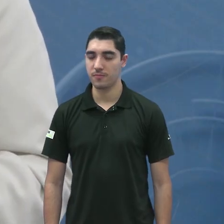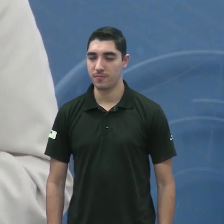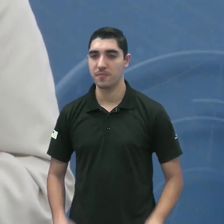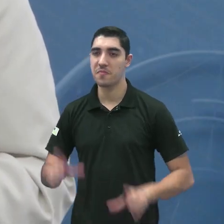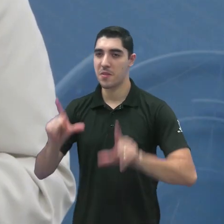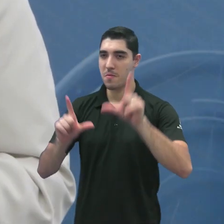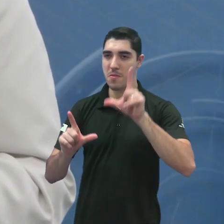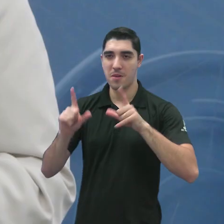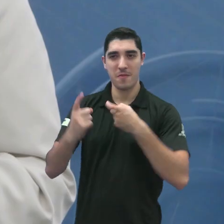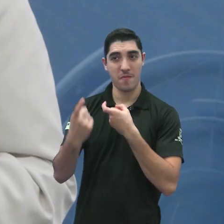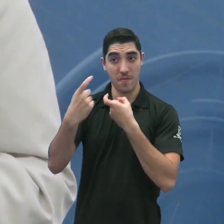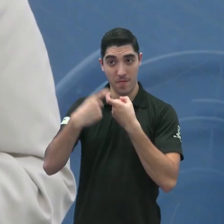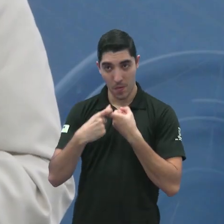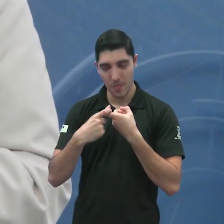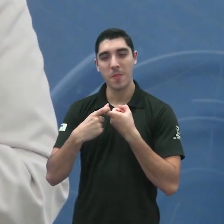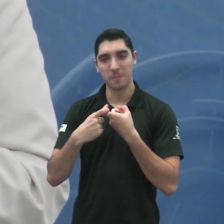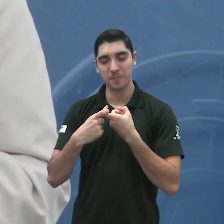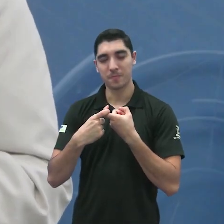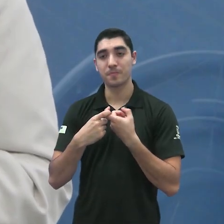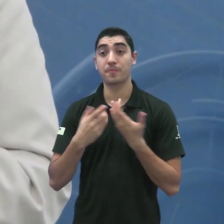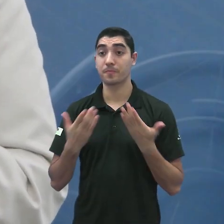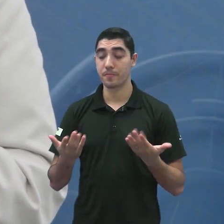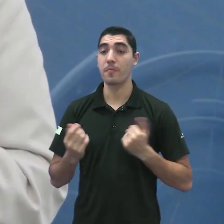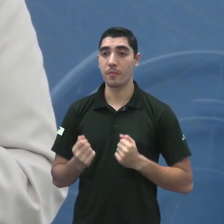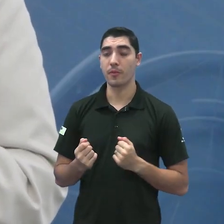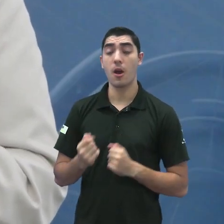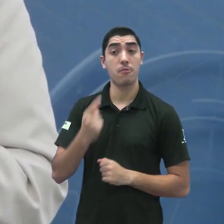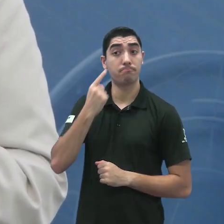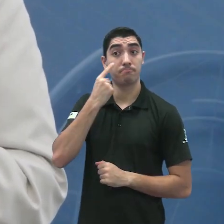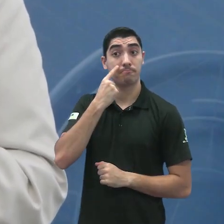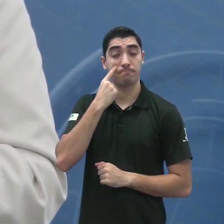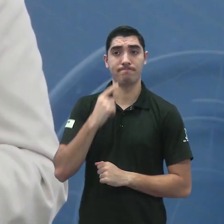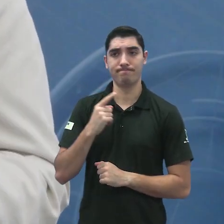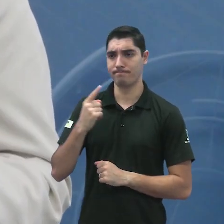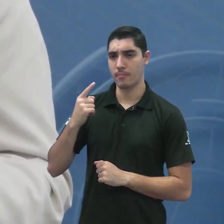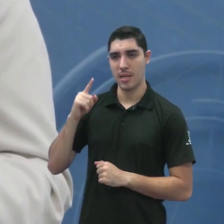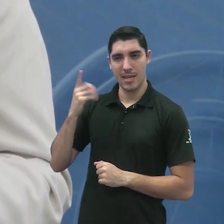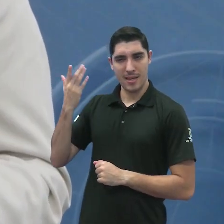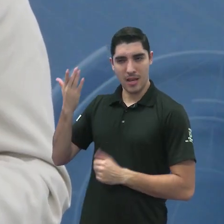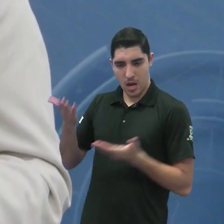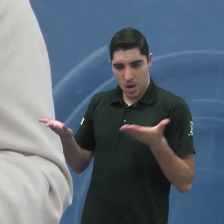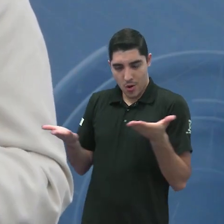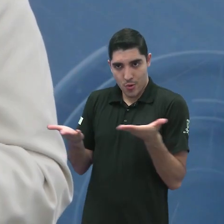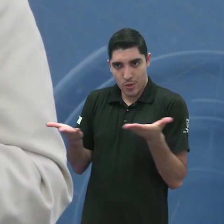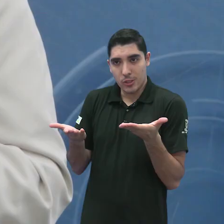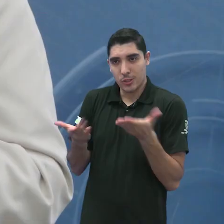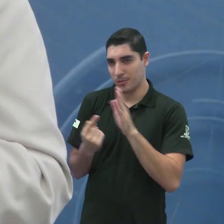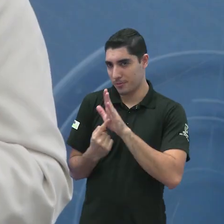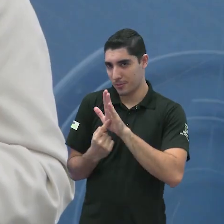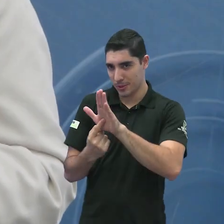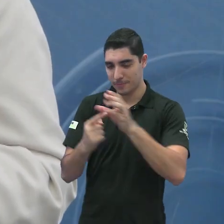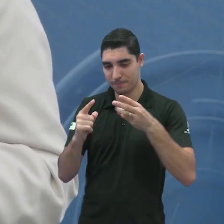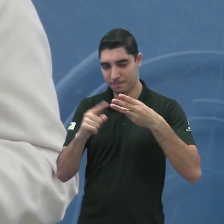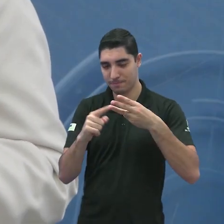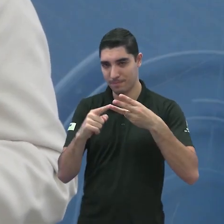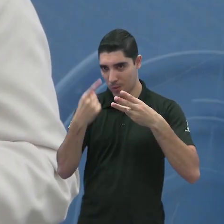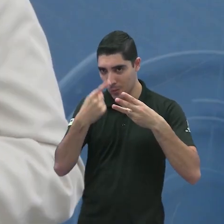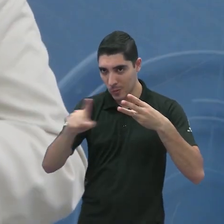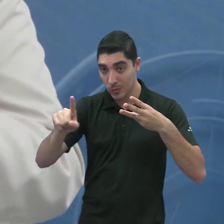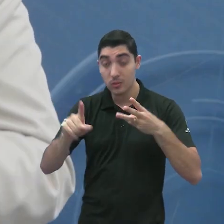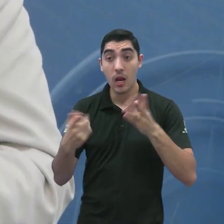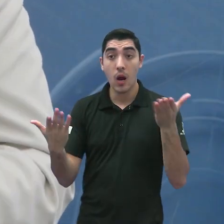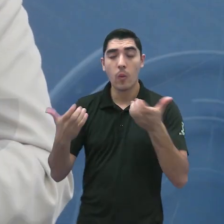Estamos de volta com o Diálogos da Cidade. Gente, olha só, no último bloco de hoje, nós vamos falar